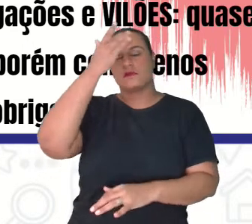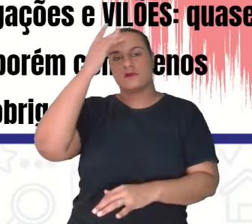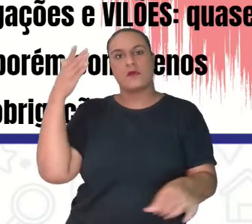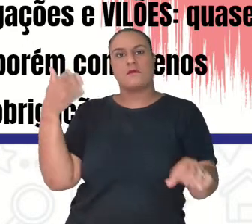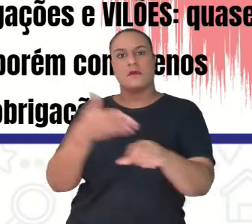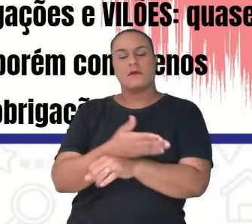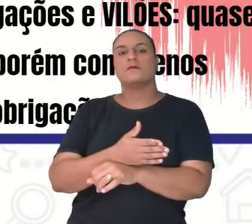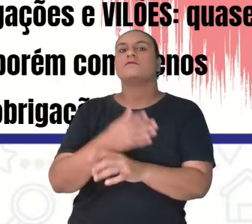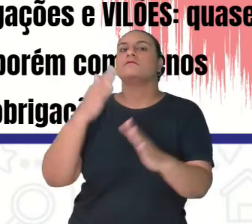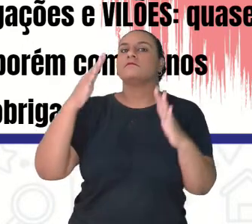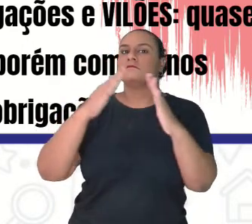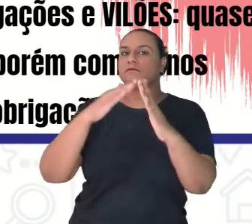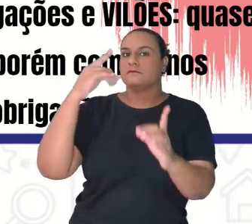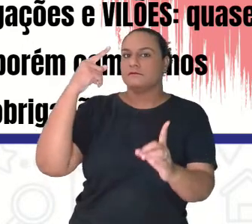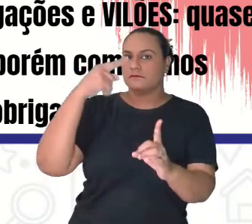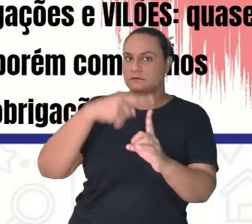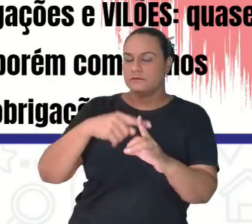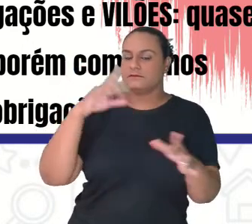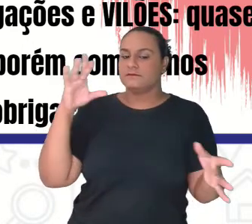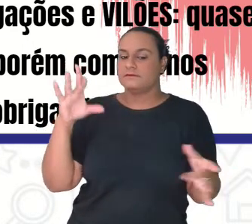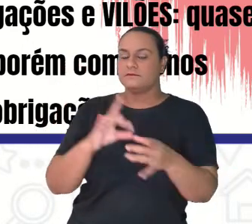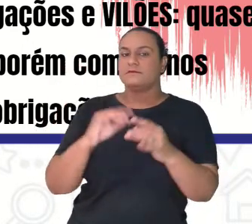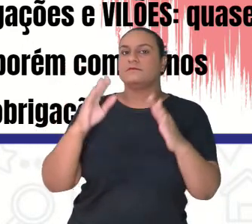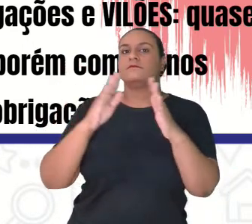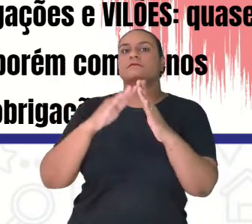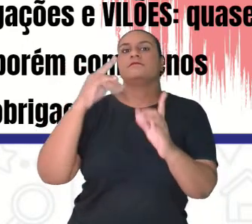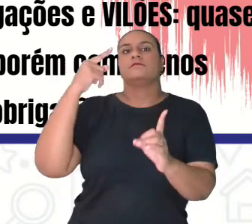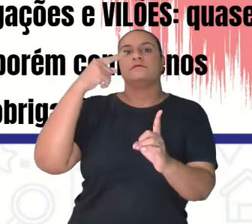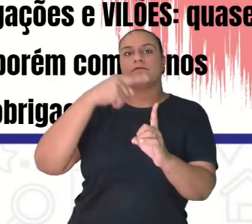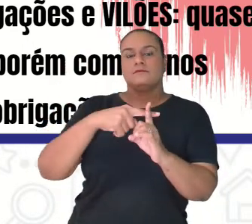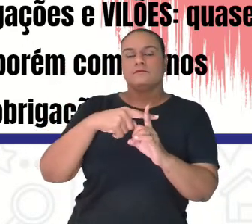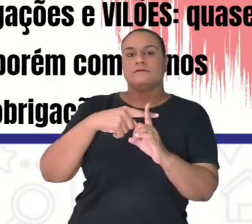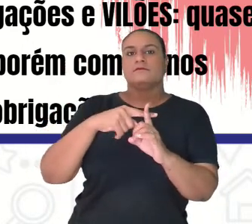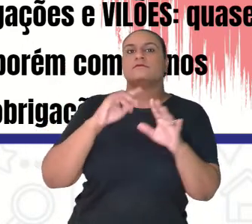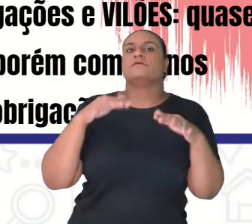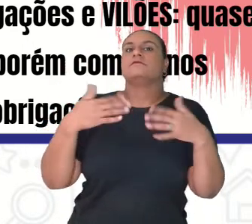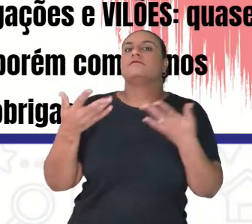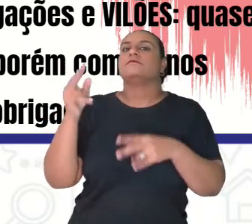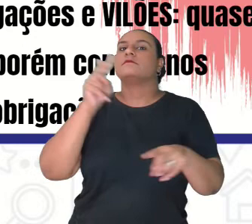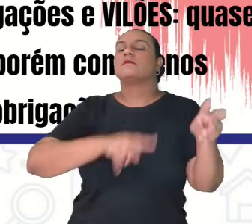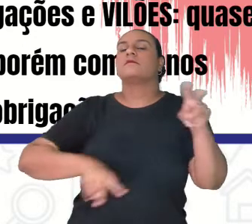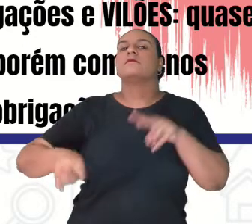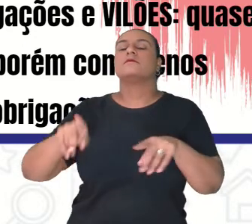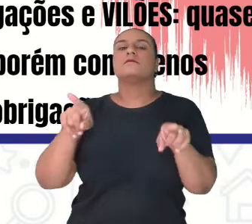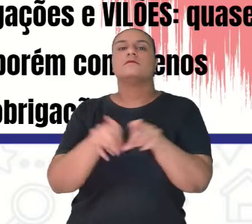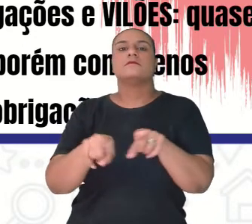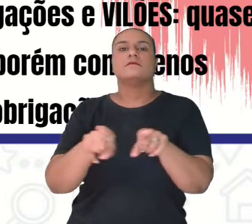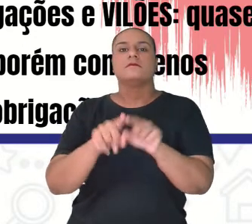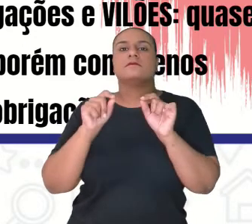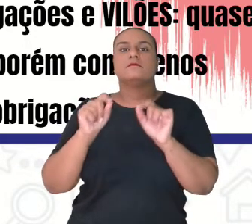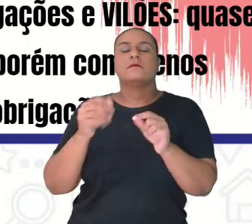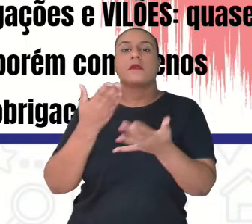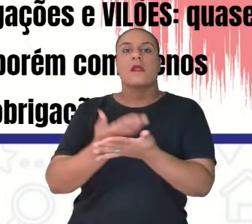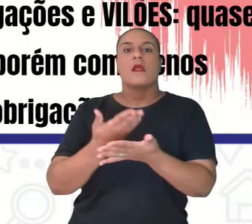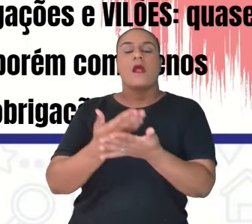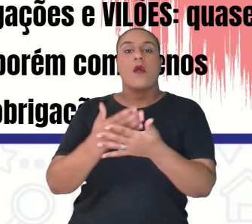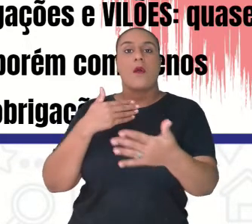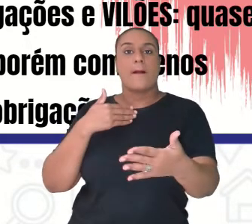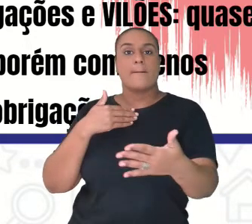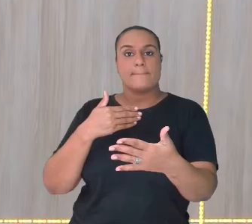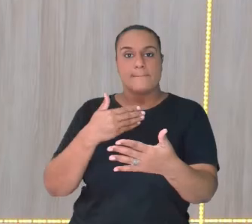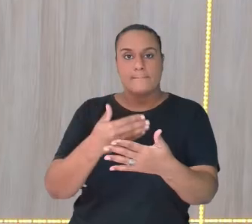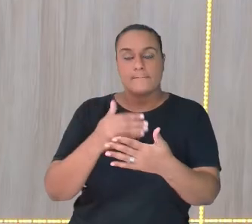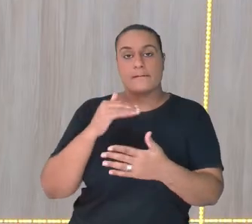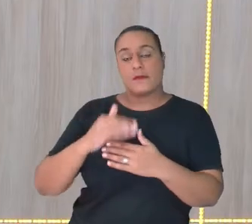O pessoal que está ligado à igreja. E nesse sentido, né, a gente vai observar também em aulas seguintes